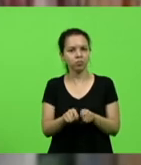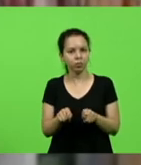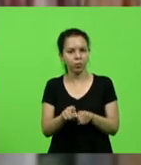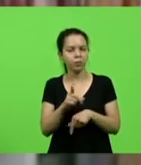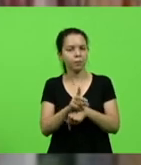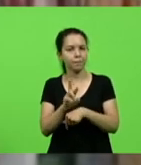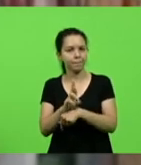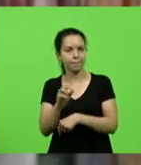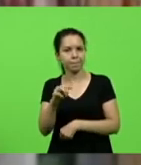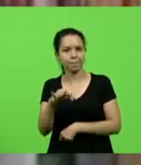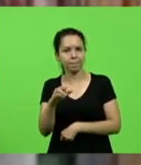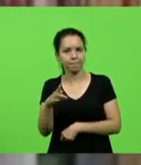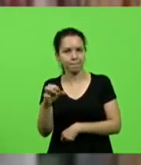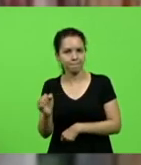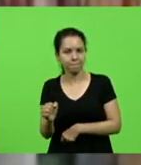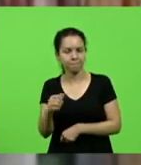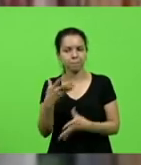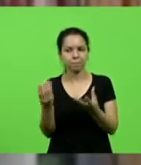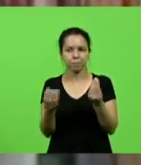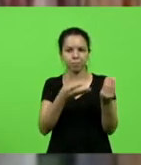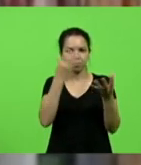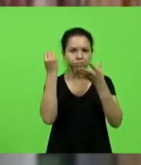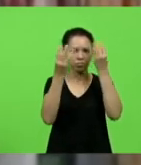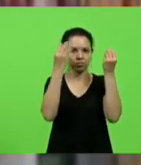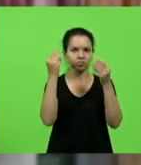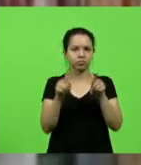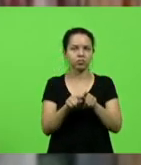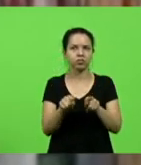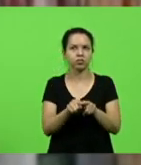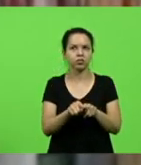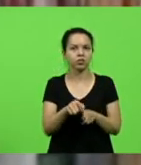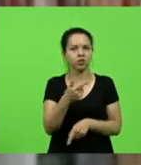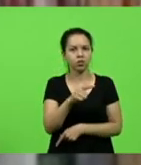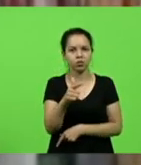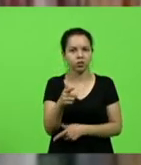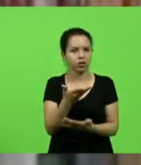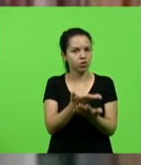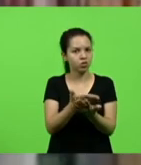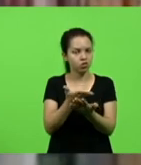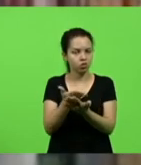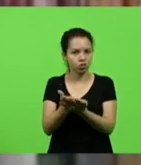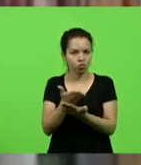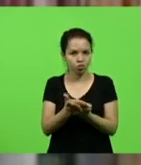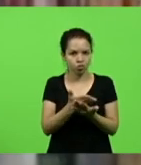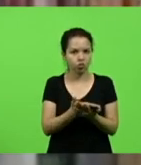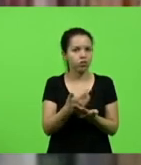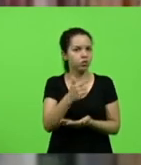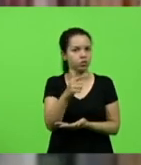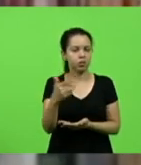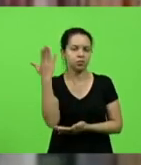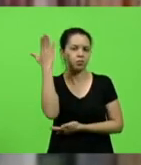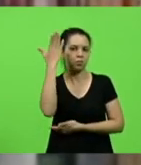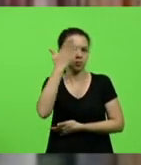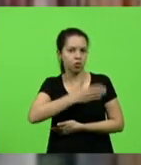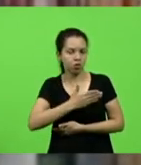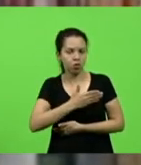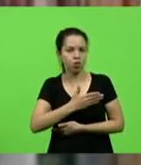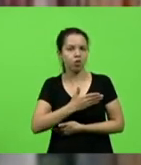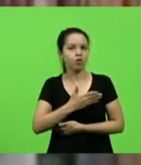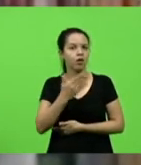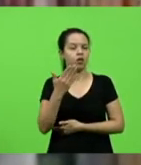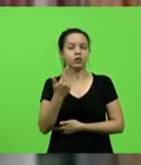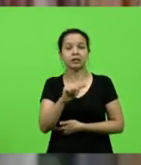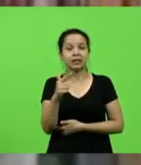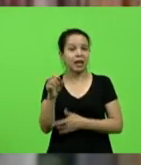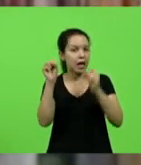foi esquecido por todos que falaram depois dele: não existem estudos, não há nenhuma prova, nenhum vestígio, nenhum